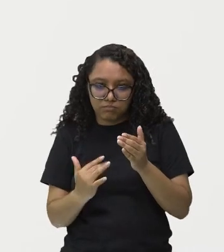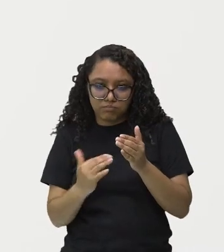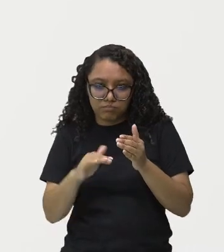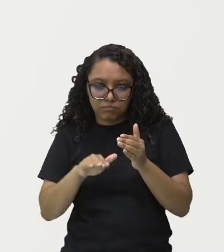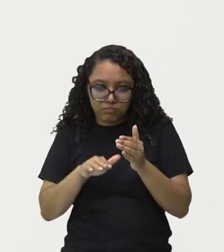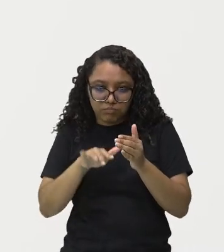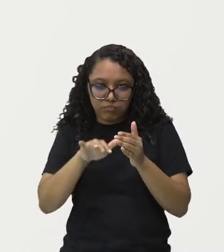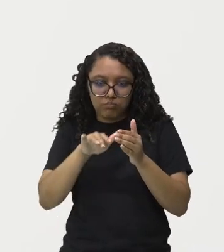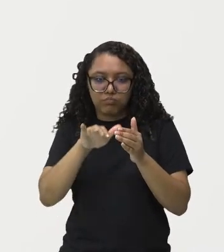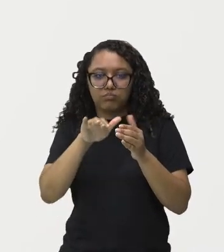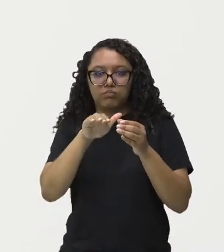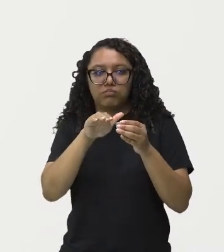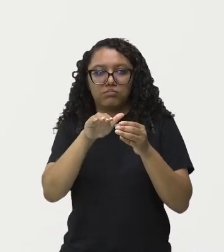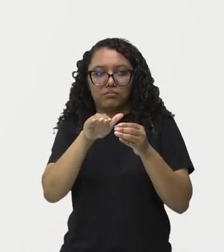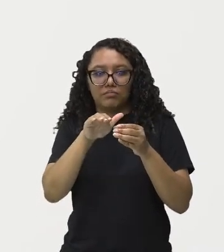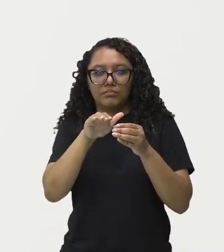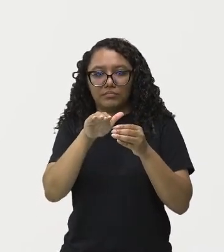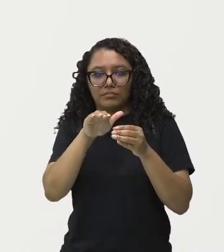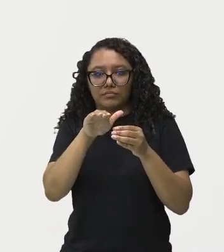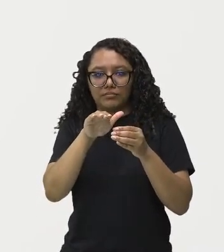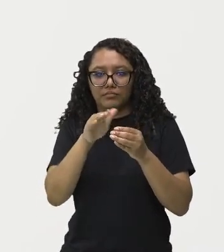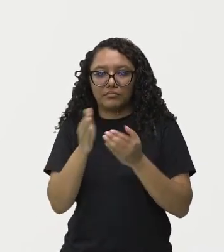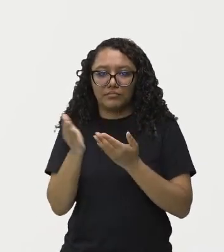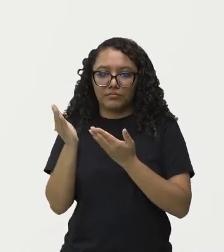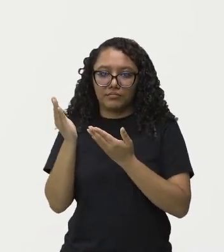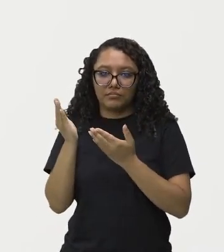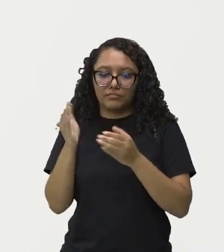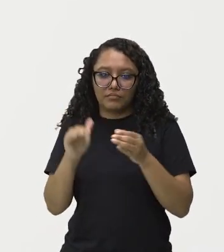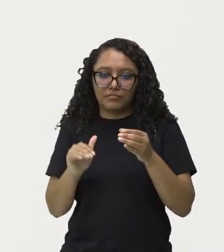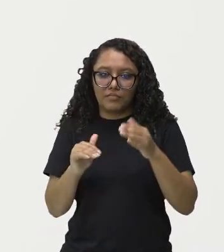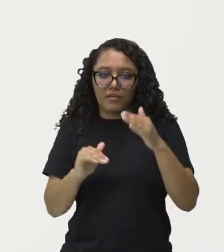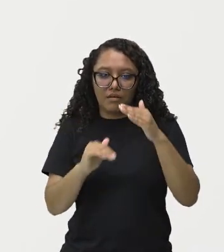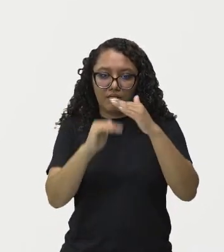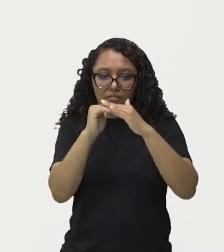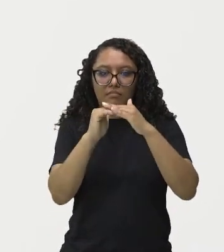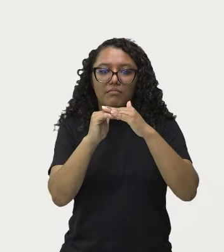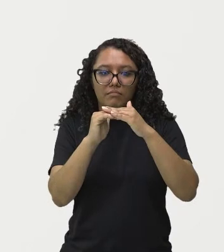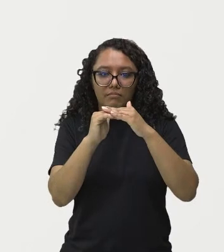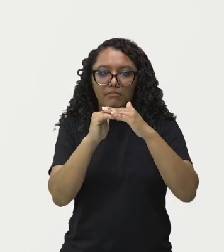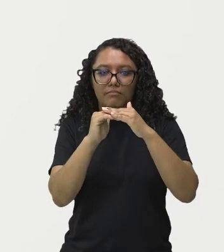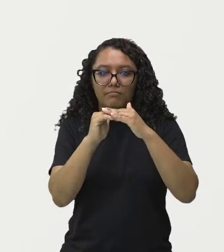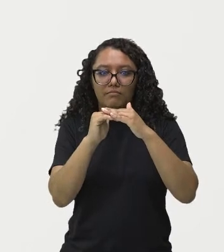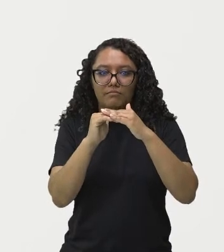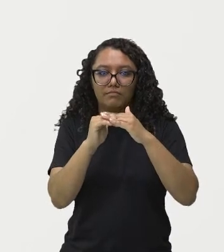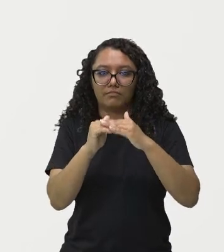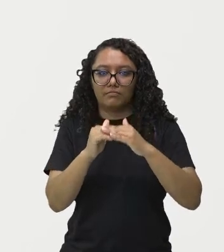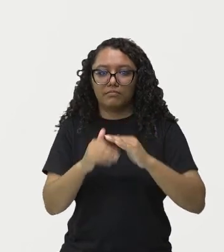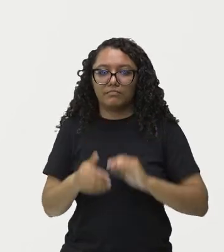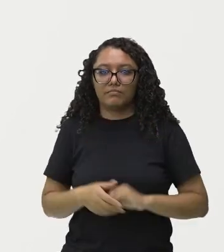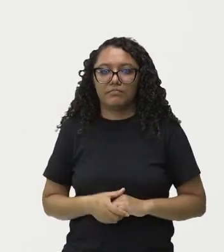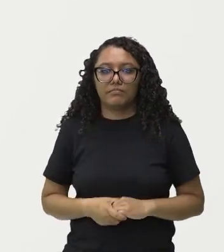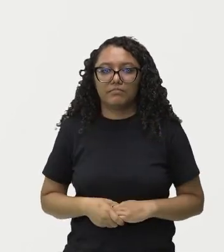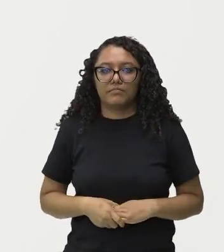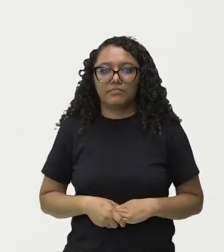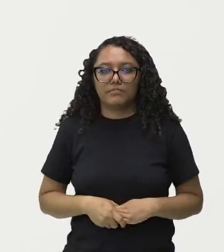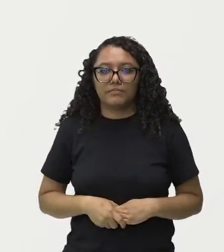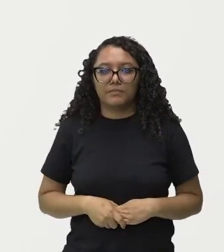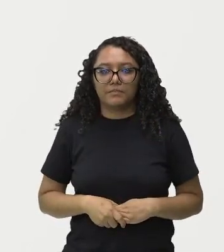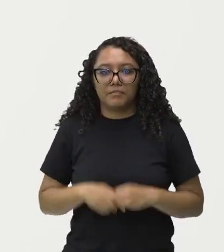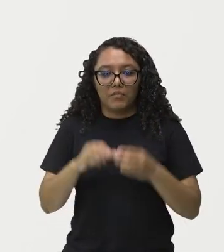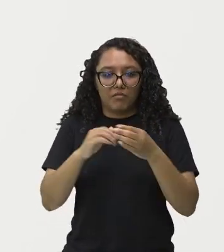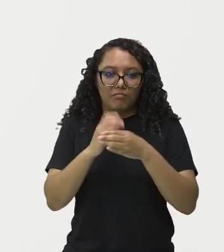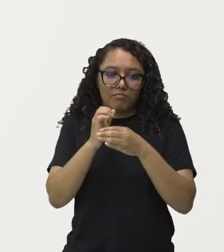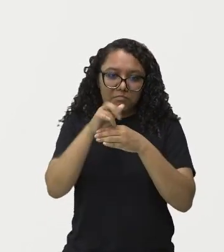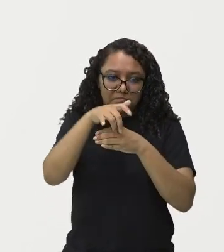começar a subir, ó, né? A água vai começar a subir até chegar no topo do cilindro e transbordar,